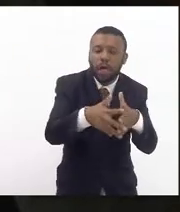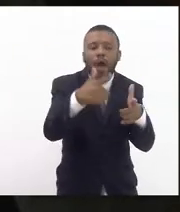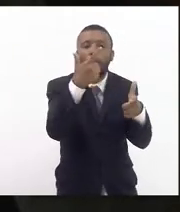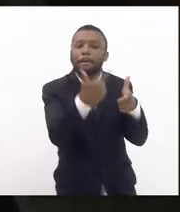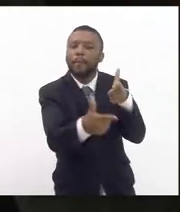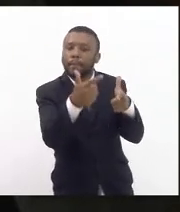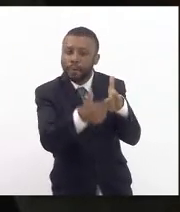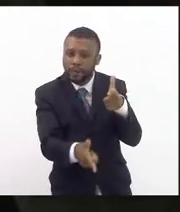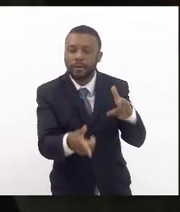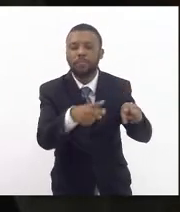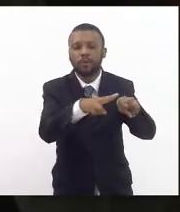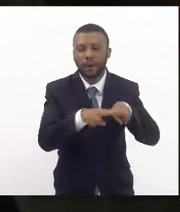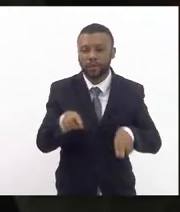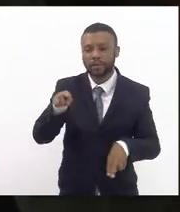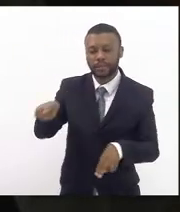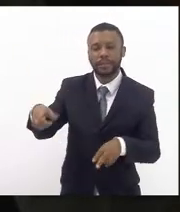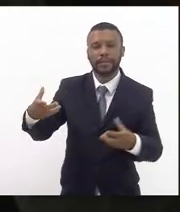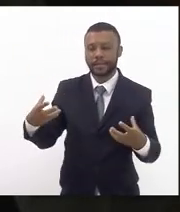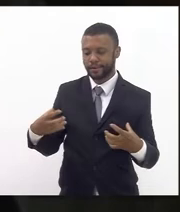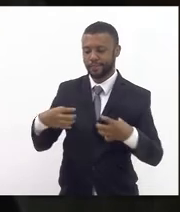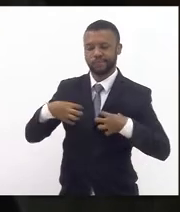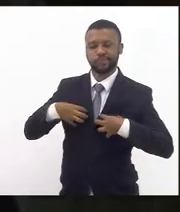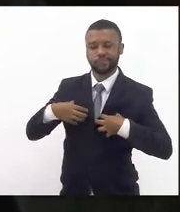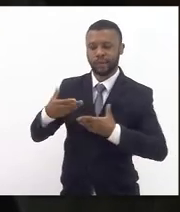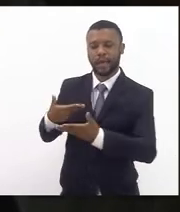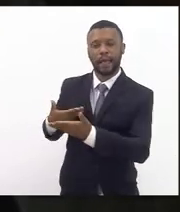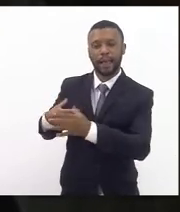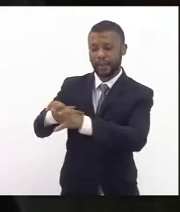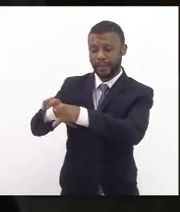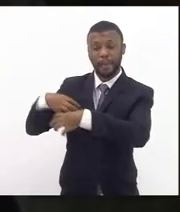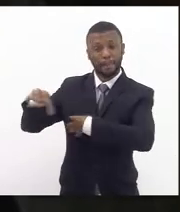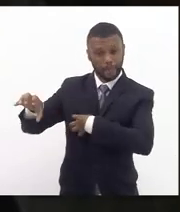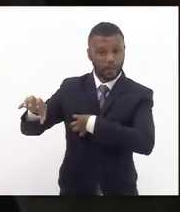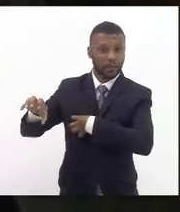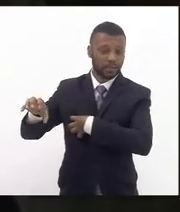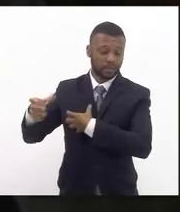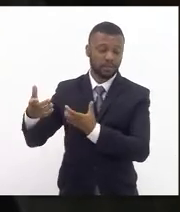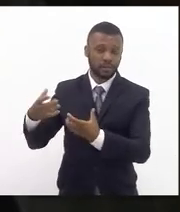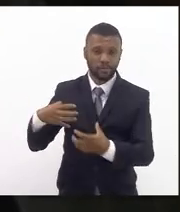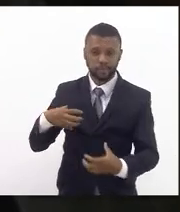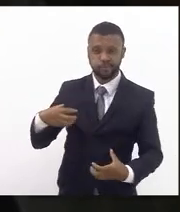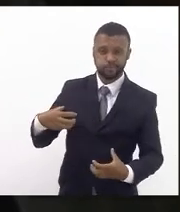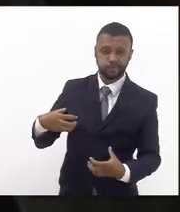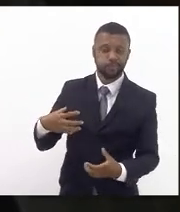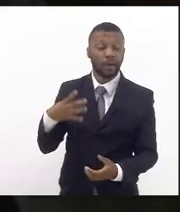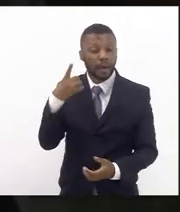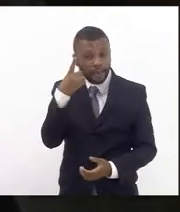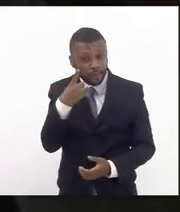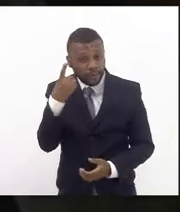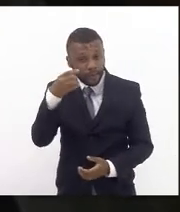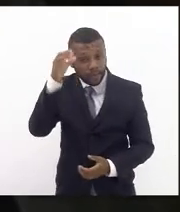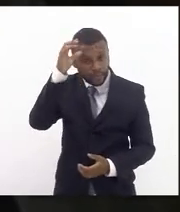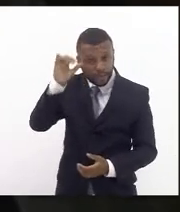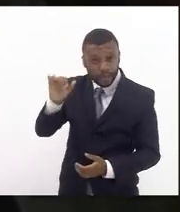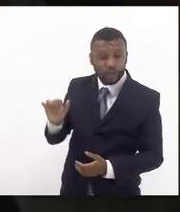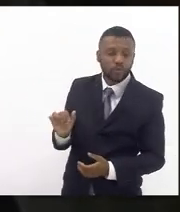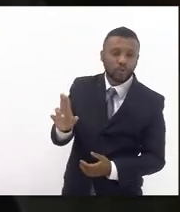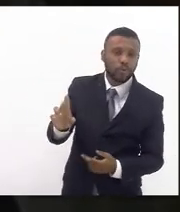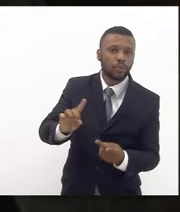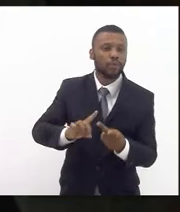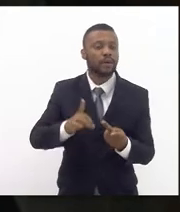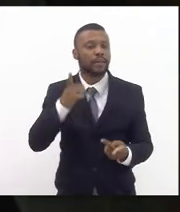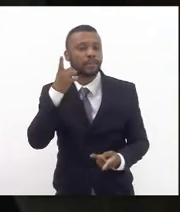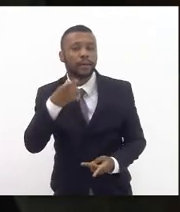desse implante, né? A deputada Tia Ju, a deputada Marta, falaram sobre isso.